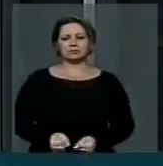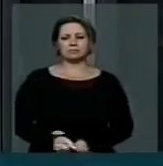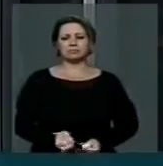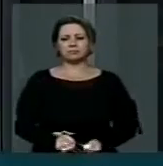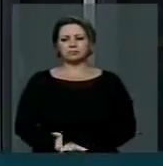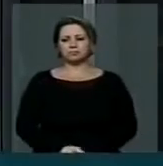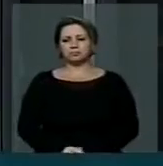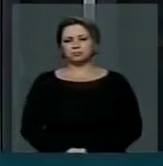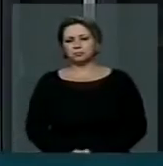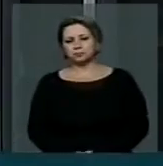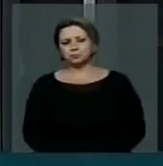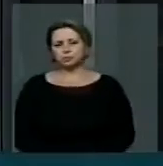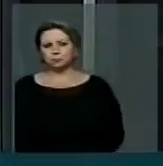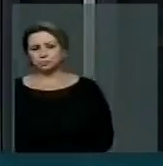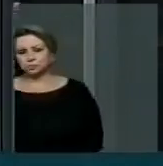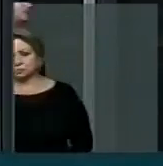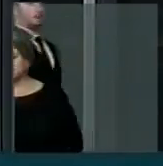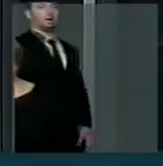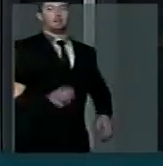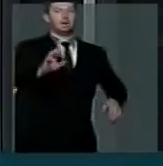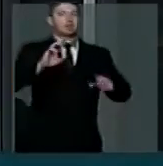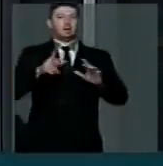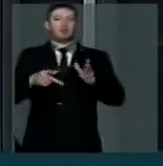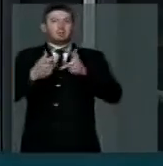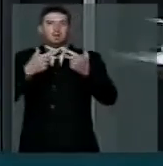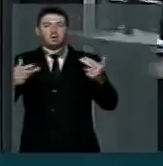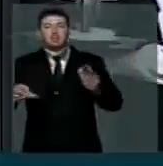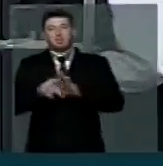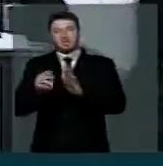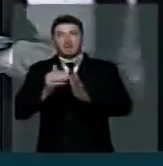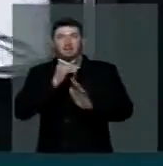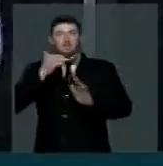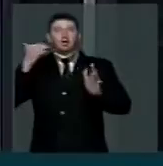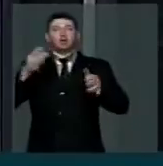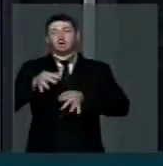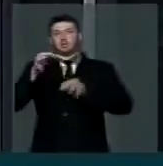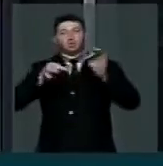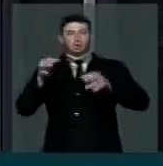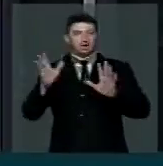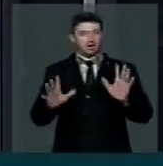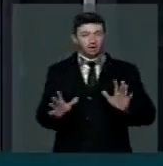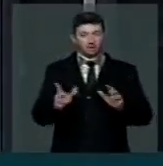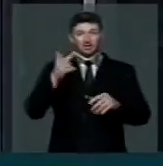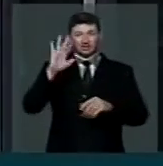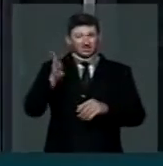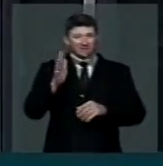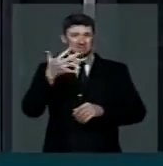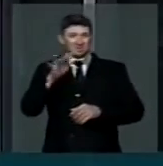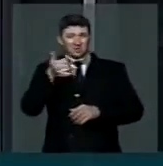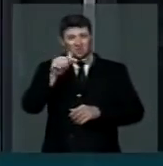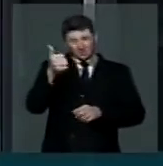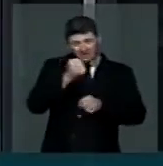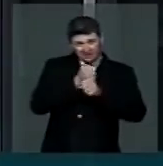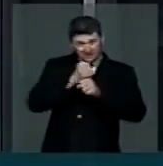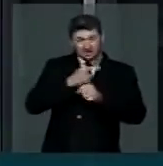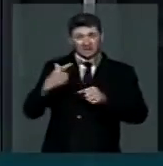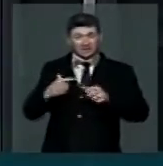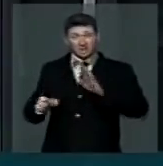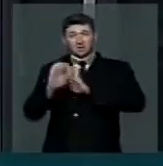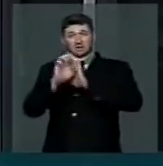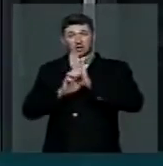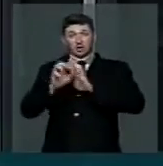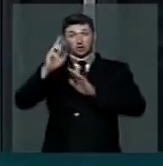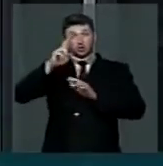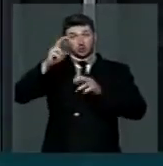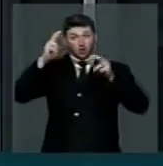absoluto como um necrológio do Tribunal Internacional Penal. Com apenas 11 anos, assentada no Estatuto de Roma e, como